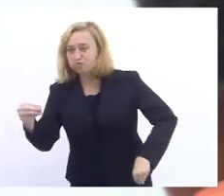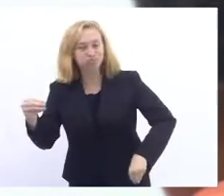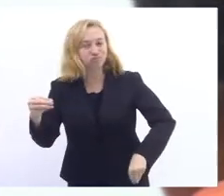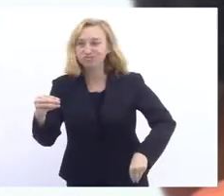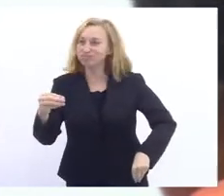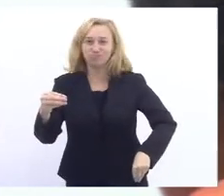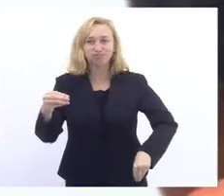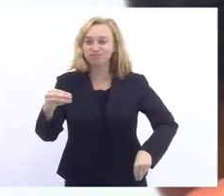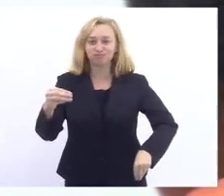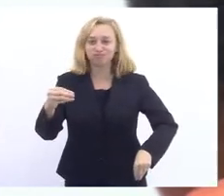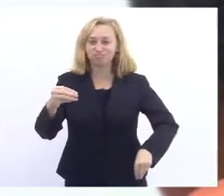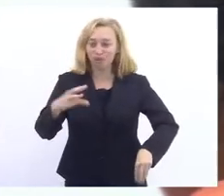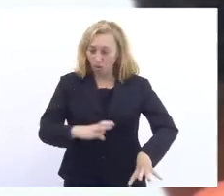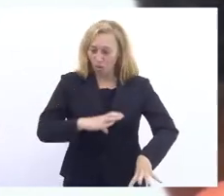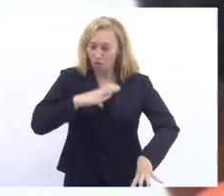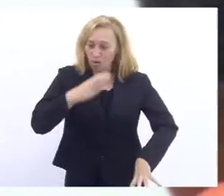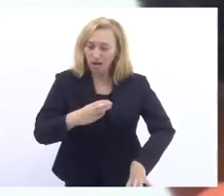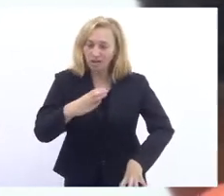E aí